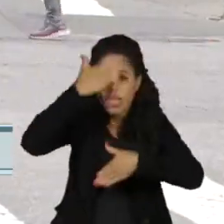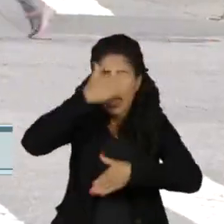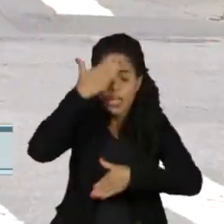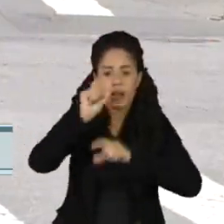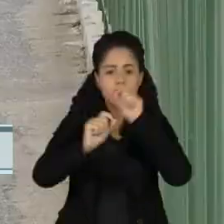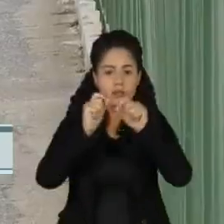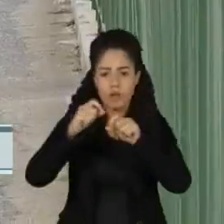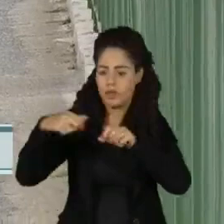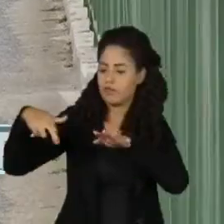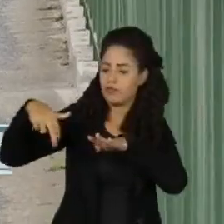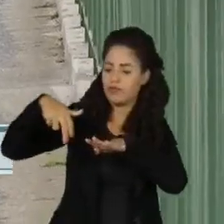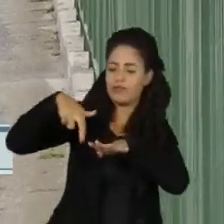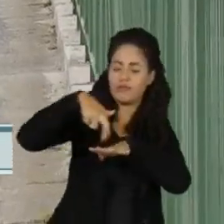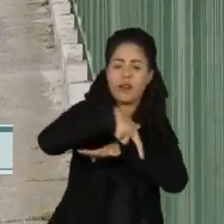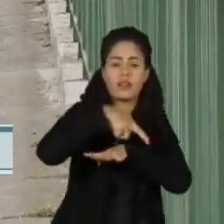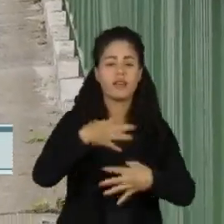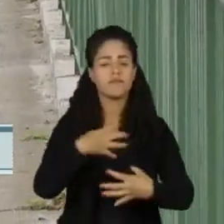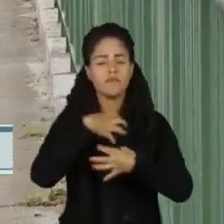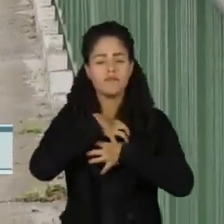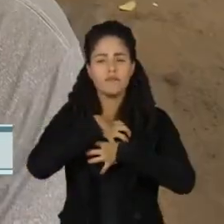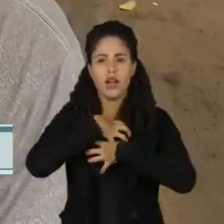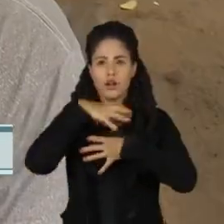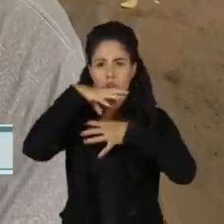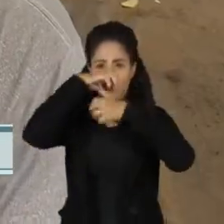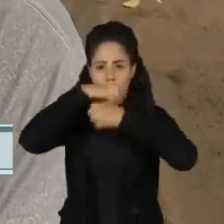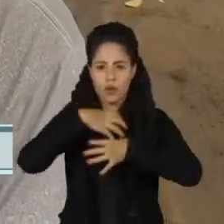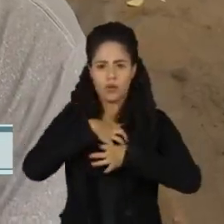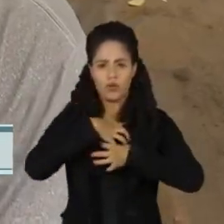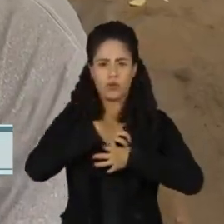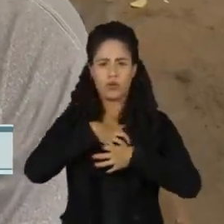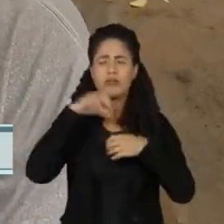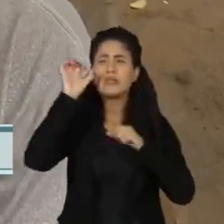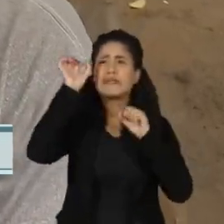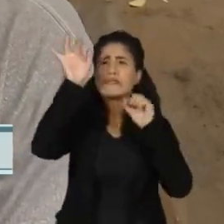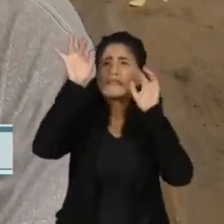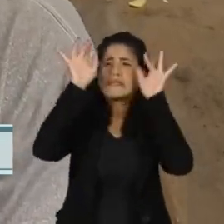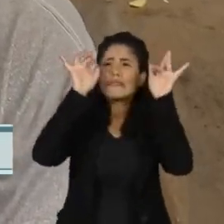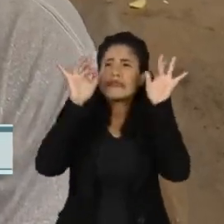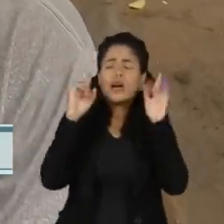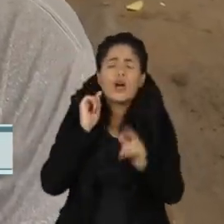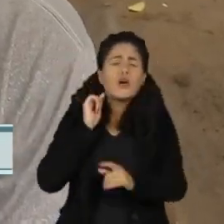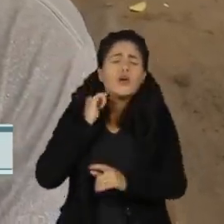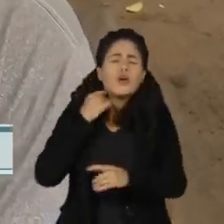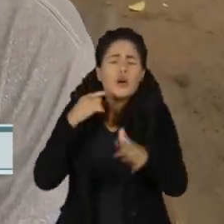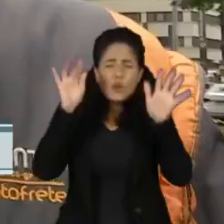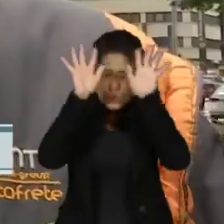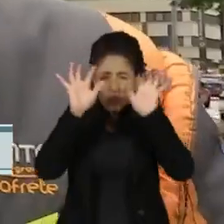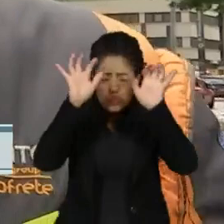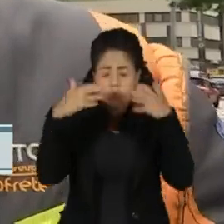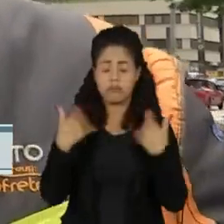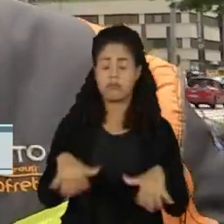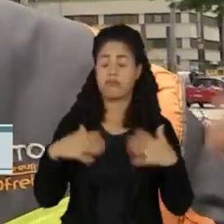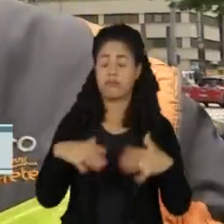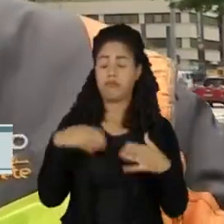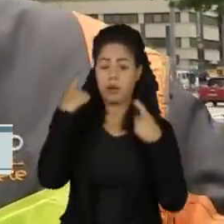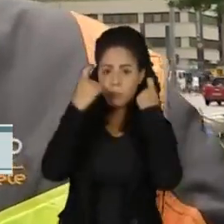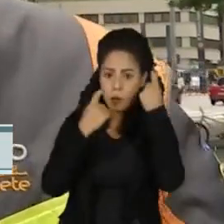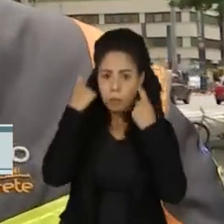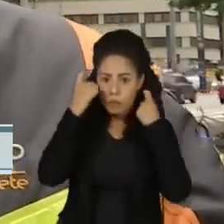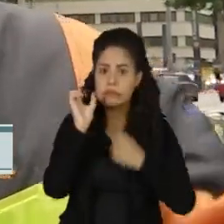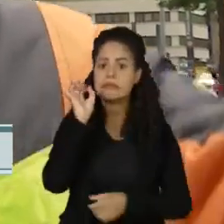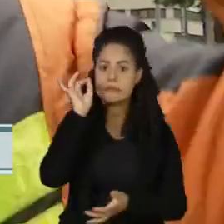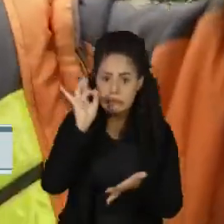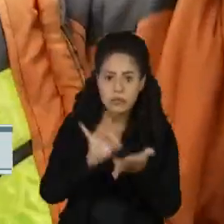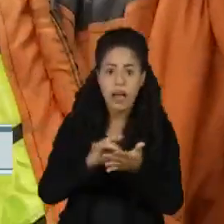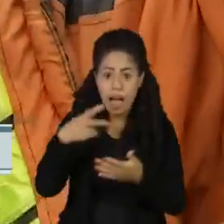pôr o pé na rua para sentir. A poluição realmente é uma coisa bastante preocupante. Ainda mais aqui, né?